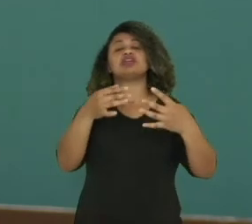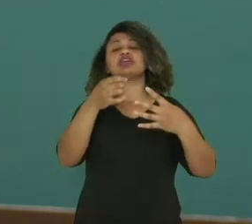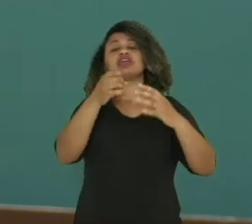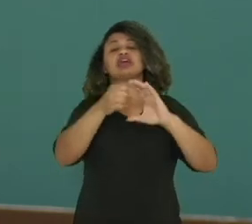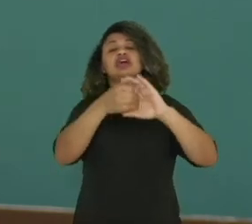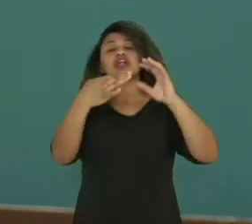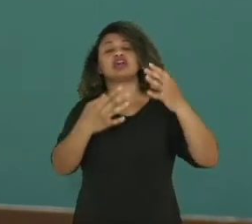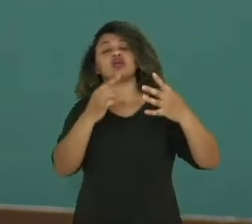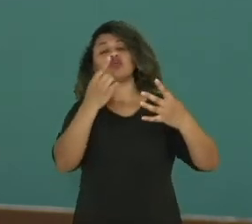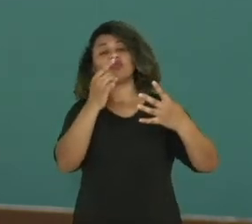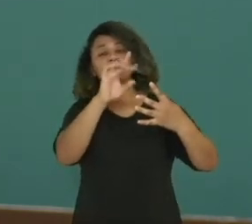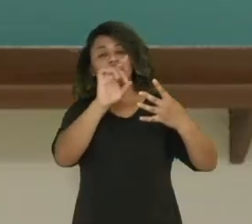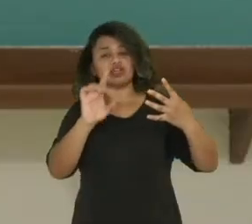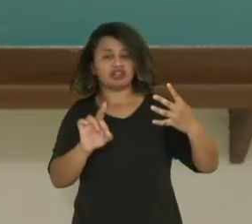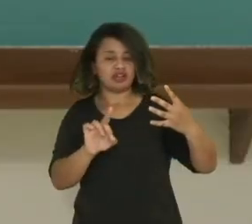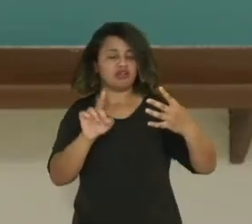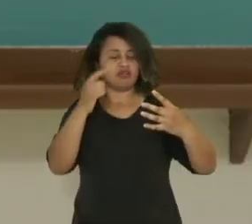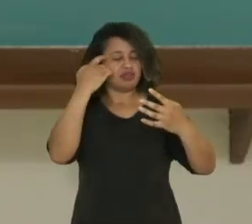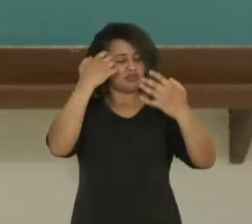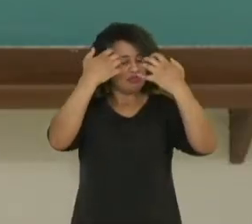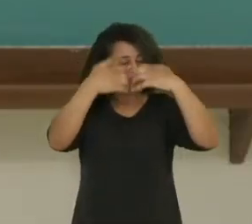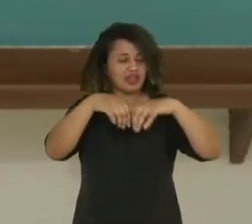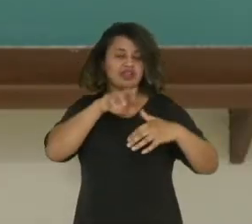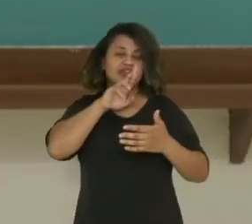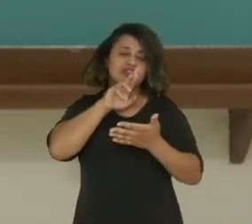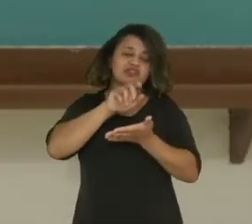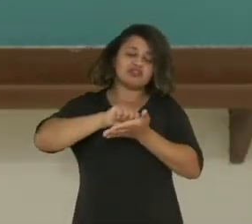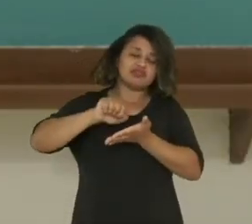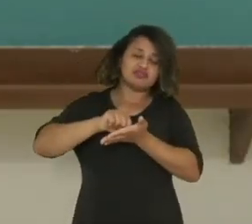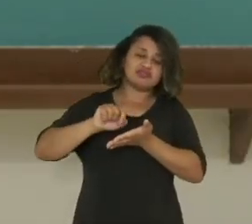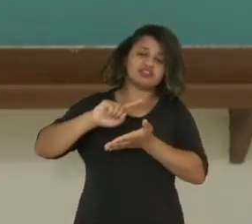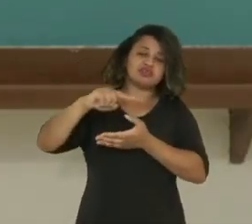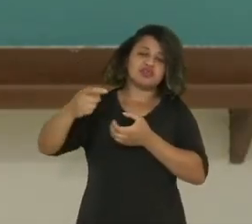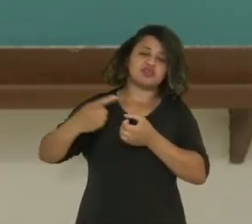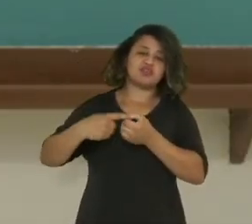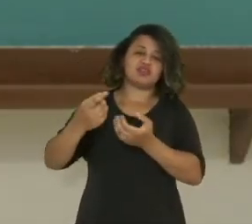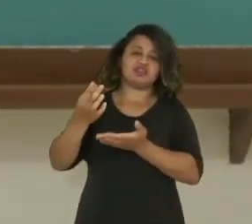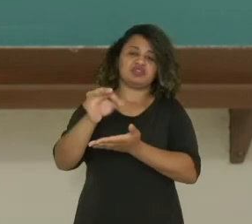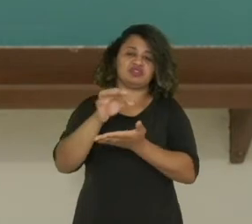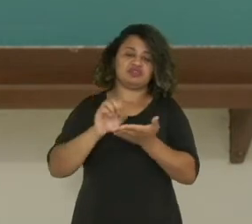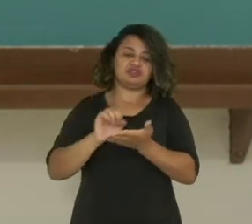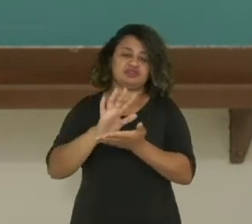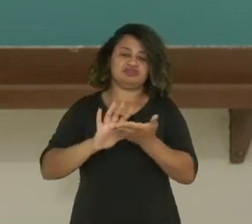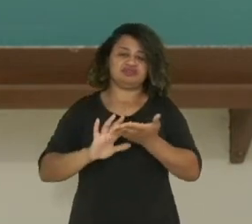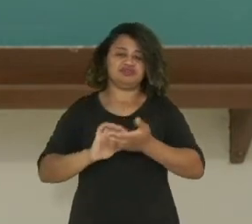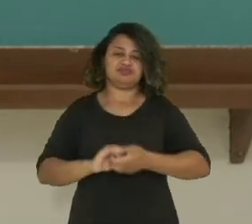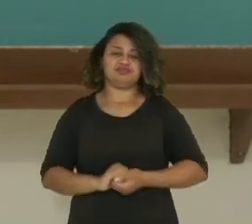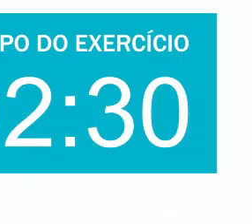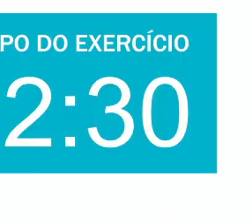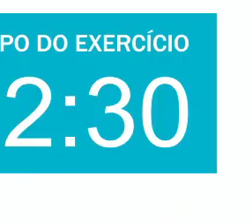de cada uma delas. Pensem na resposta, escrevam e a gente volta em seguida com a correção.